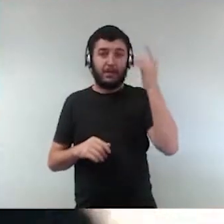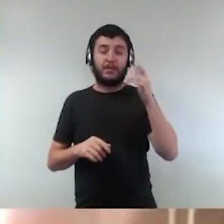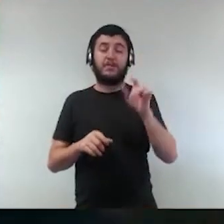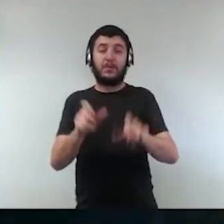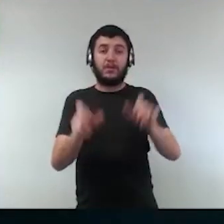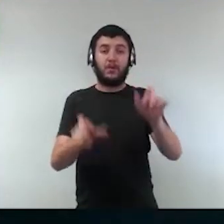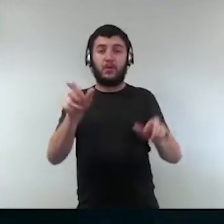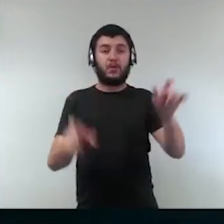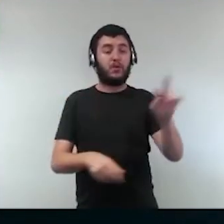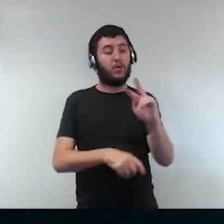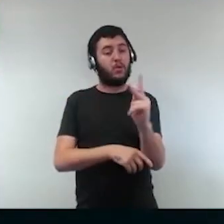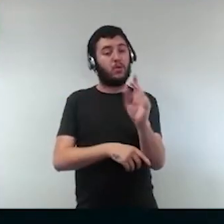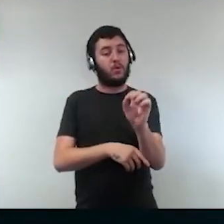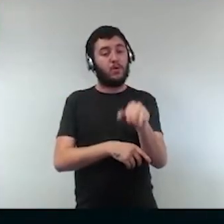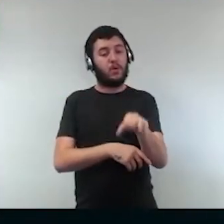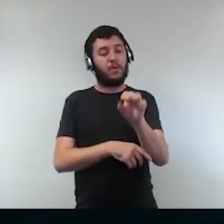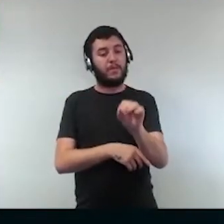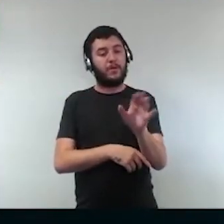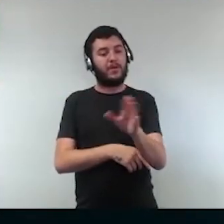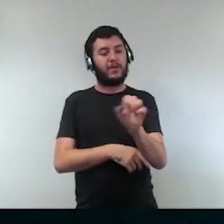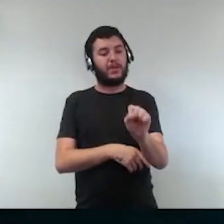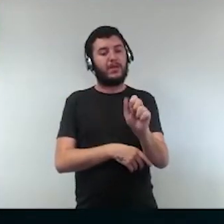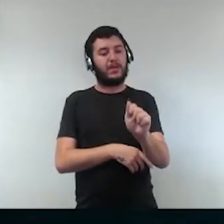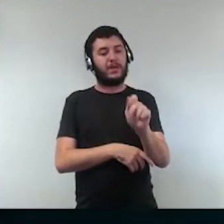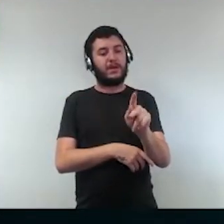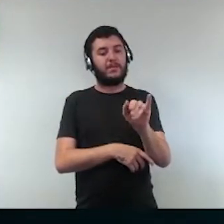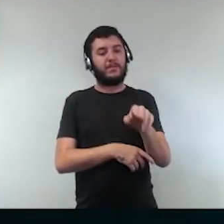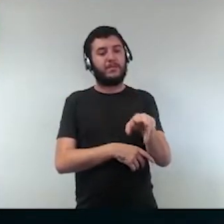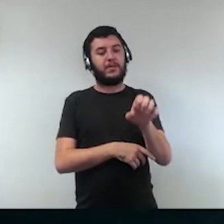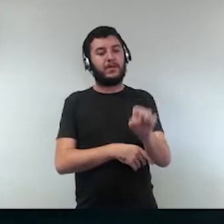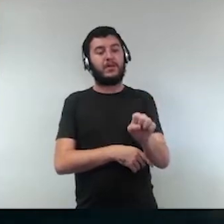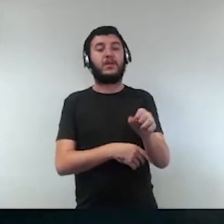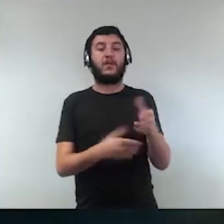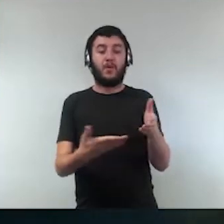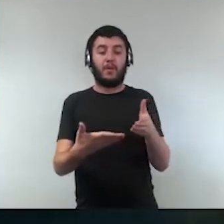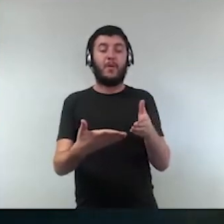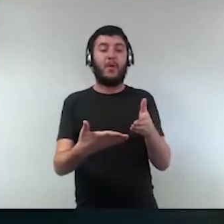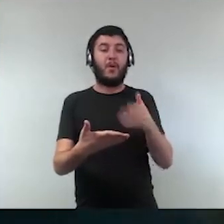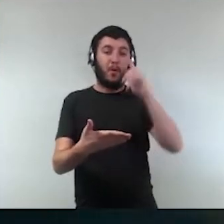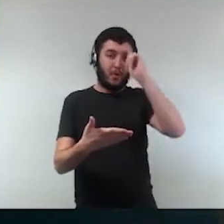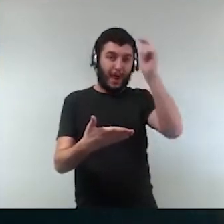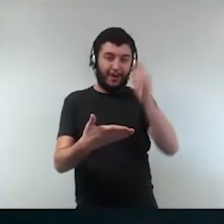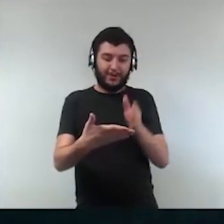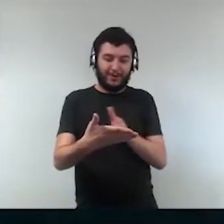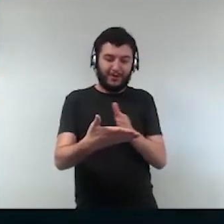bem pontuou Yuval Harari no livro Sapiens, a marca do Homo